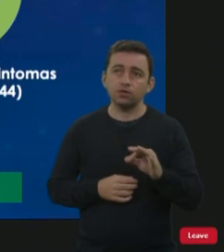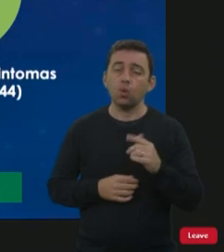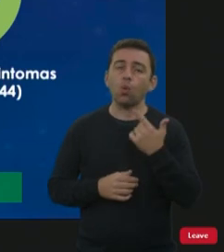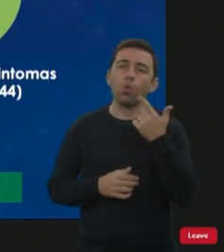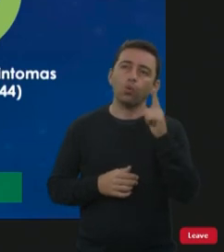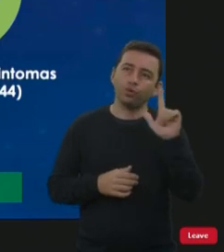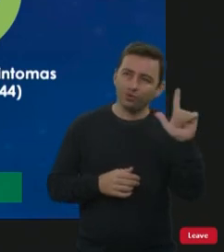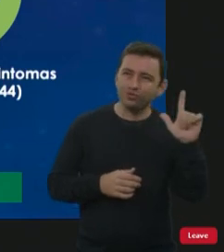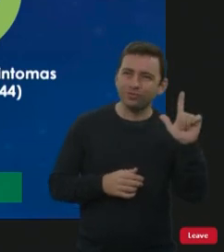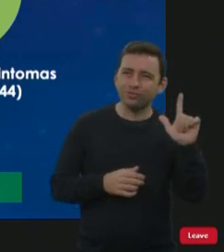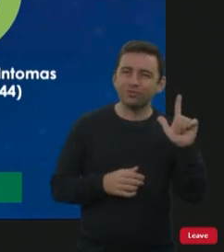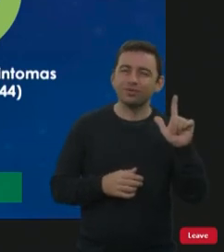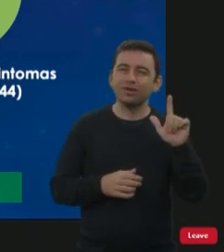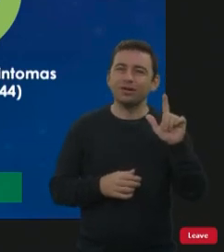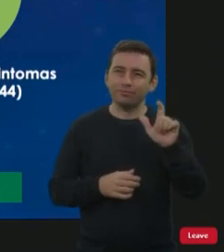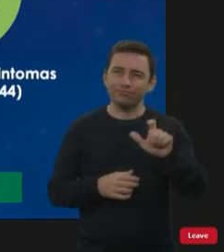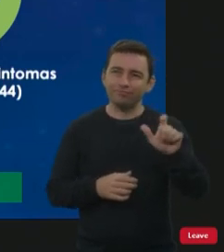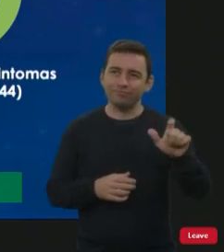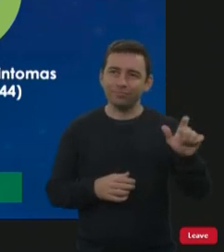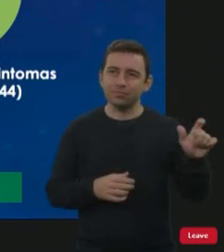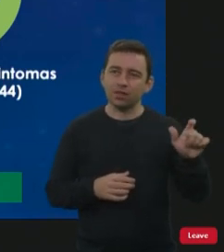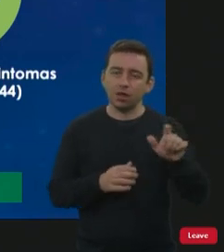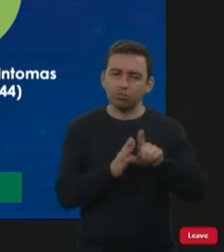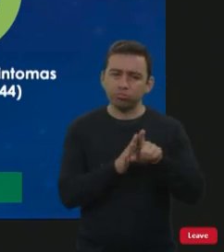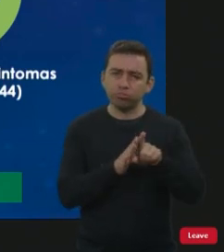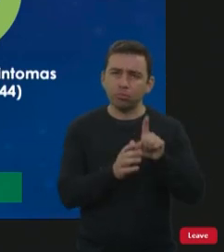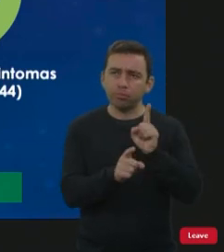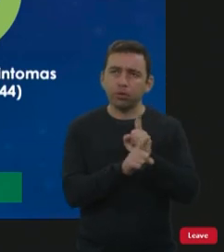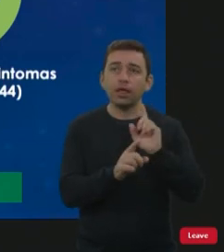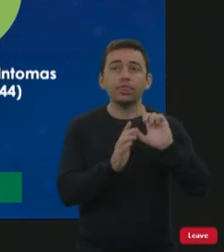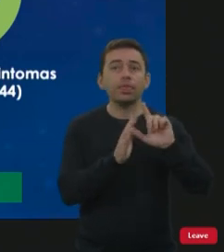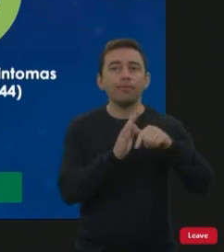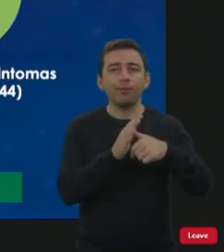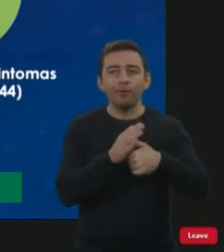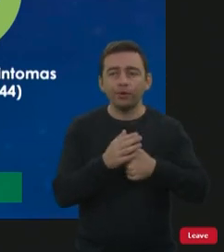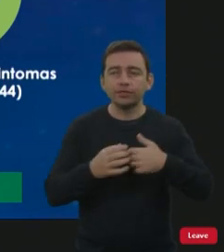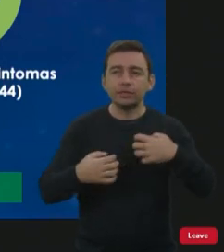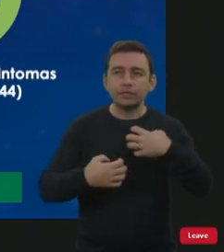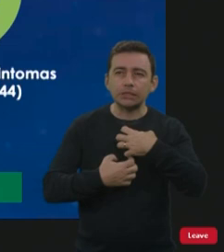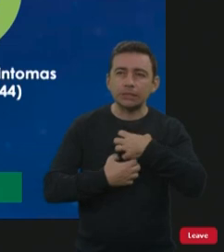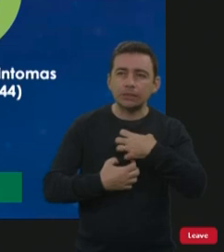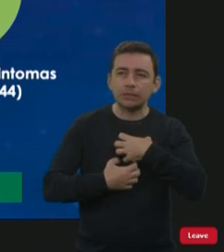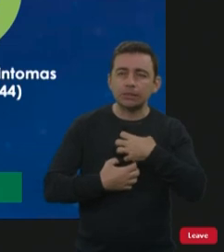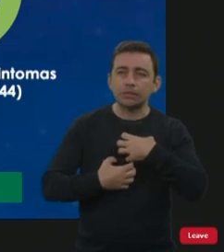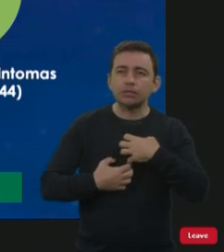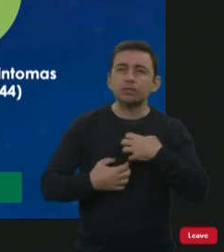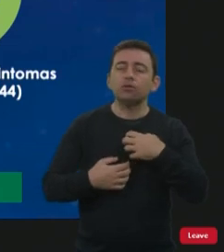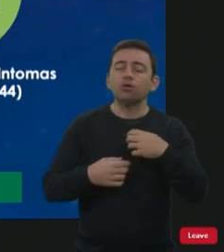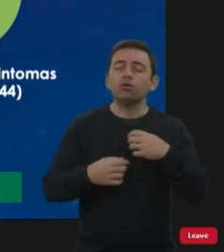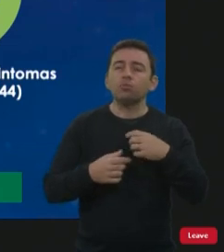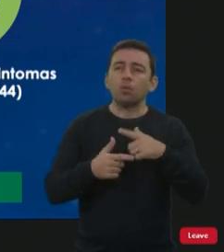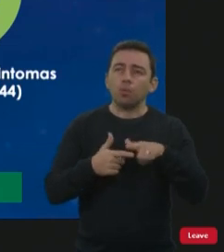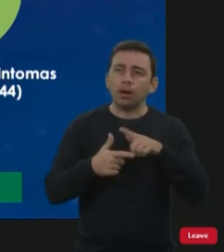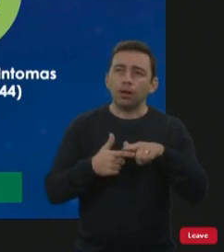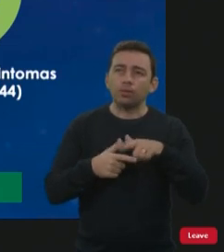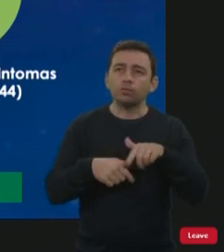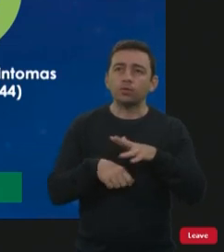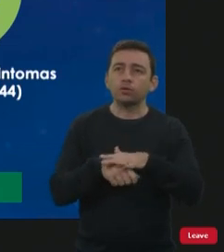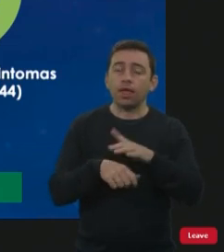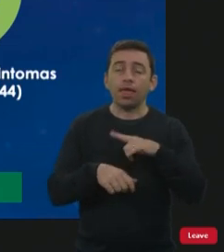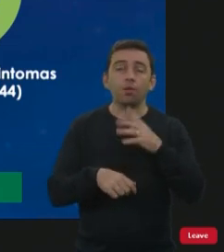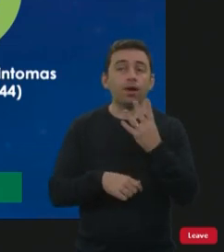que foram diagnosticados só depois de começarem os sintomas clínicos foi de 43%,